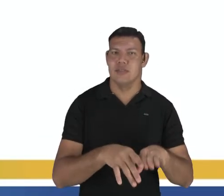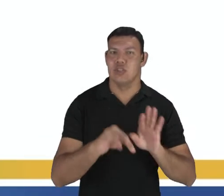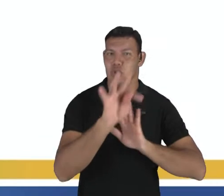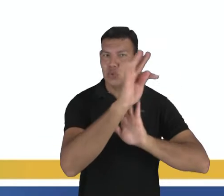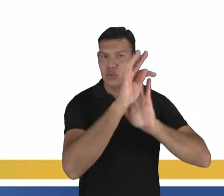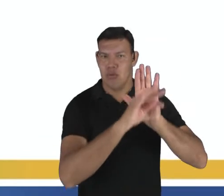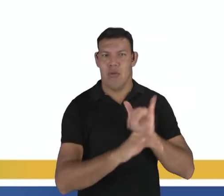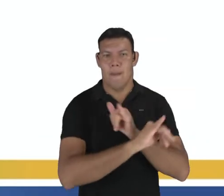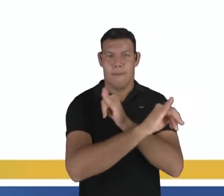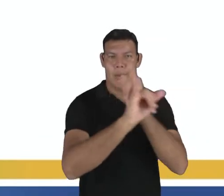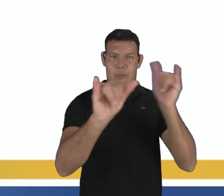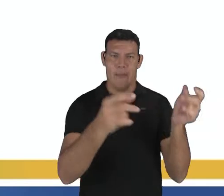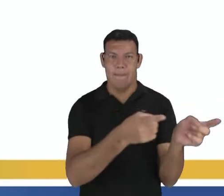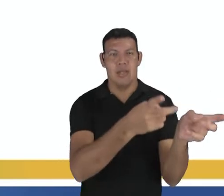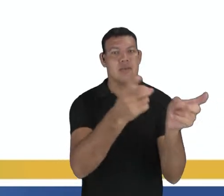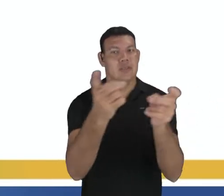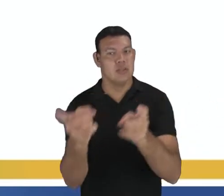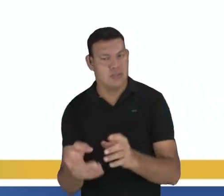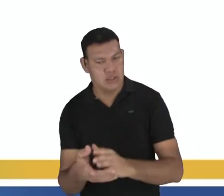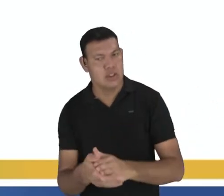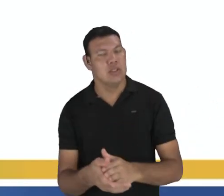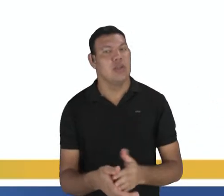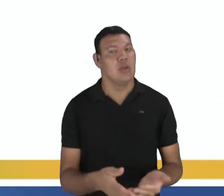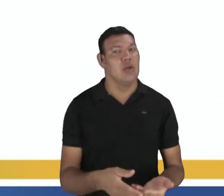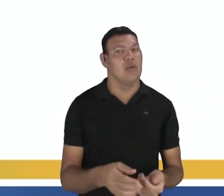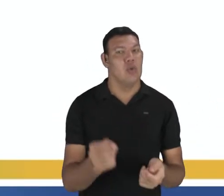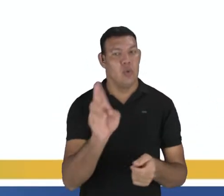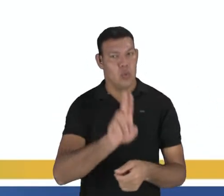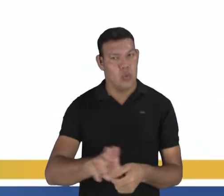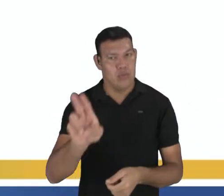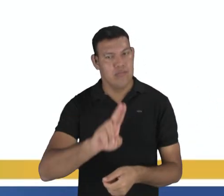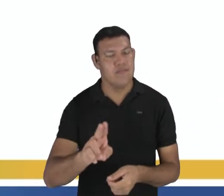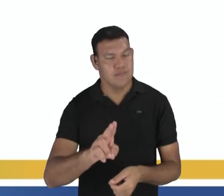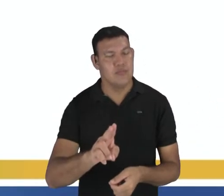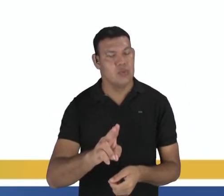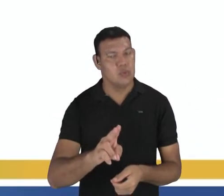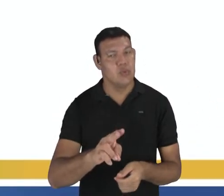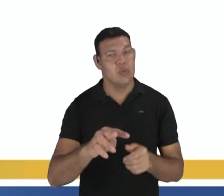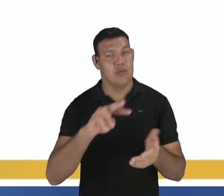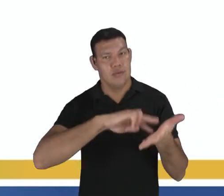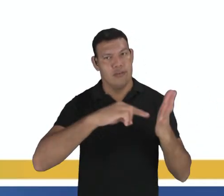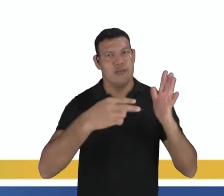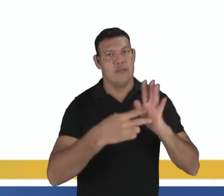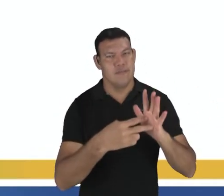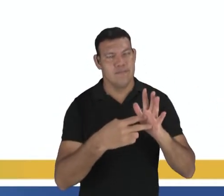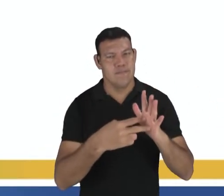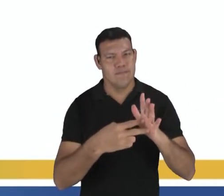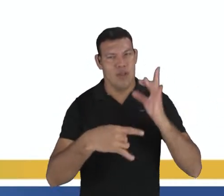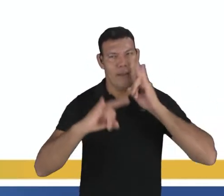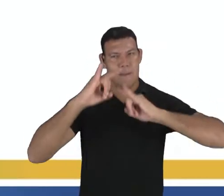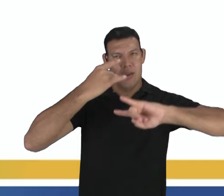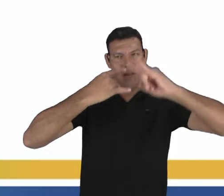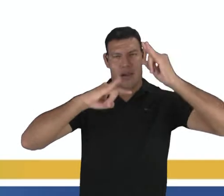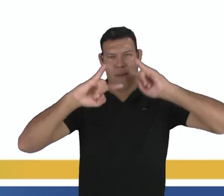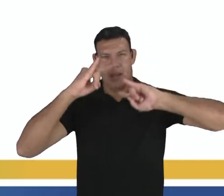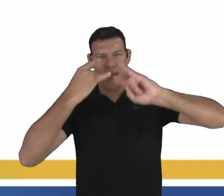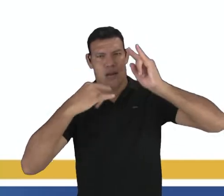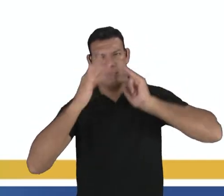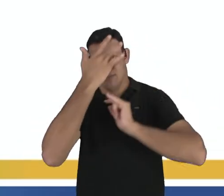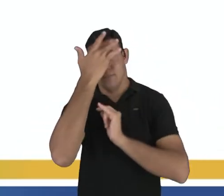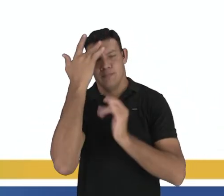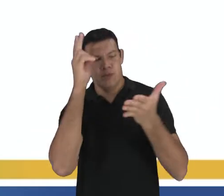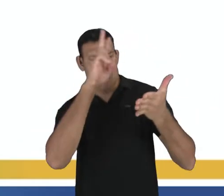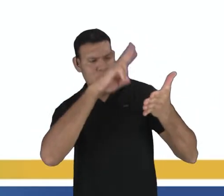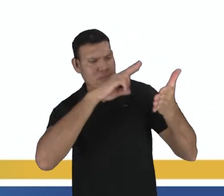busca convencer, mas ele trabalha com os significados para entreter o leitor, né? Aquela pessoa que vai ver